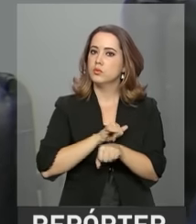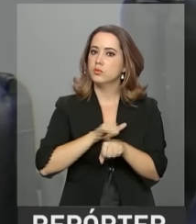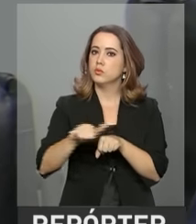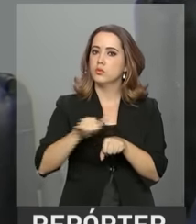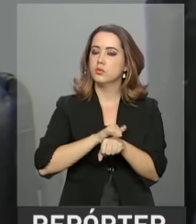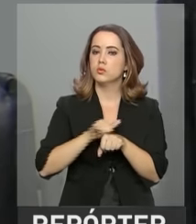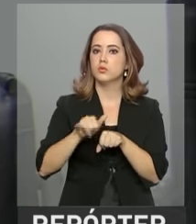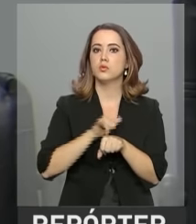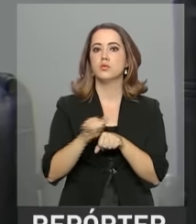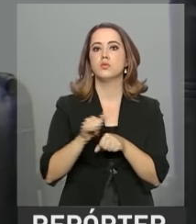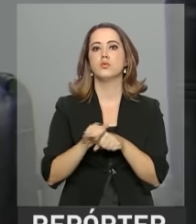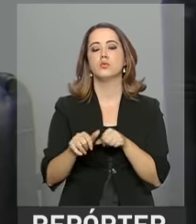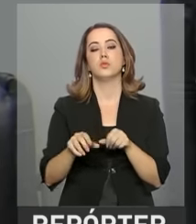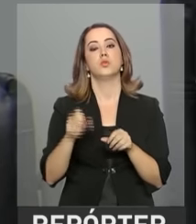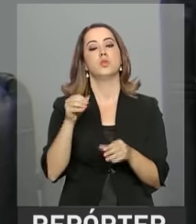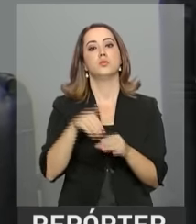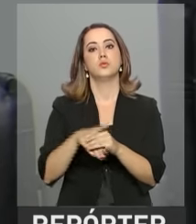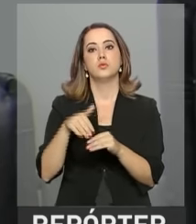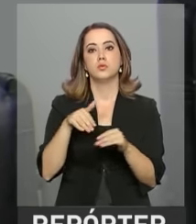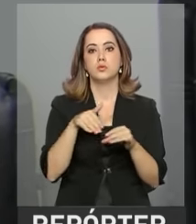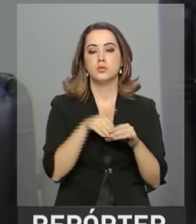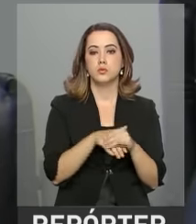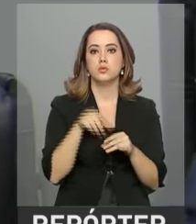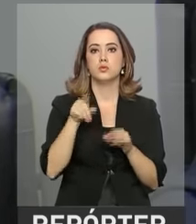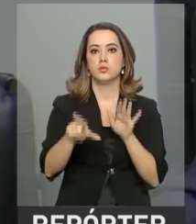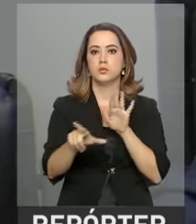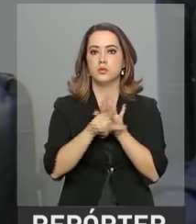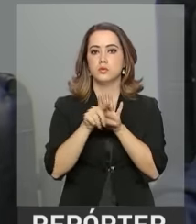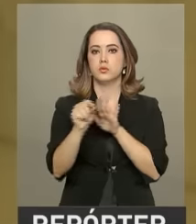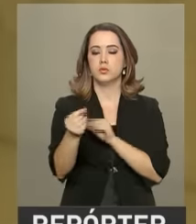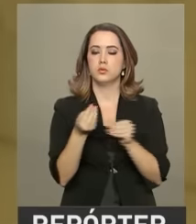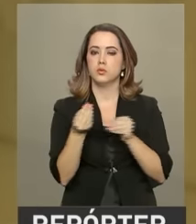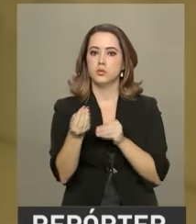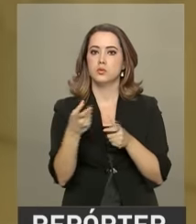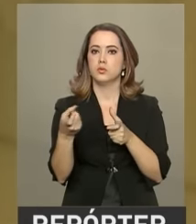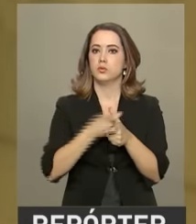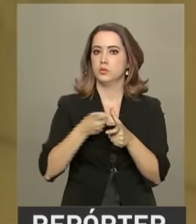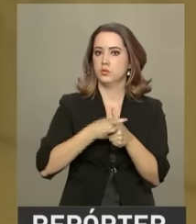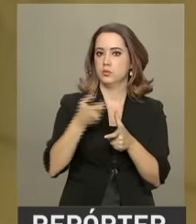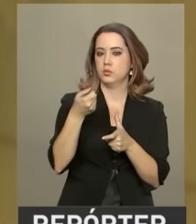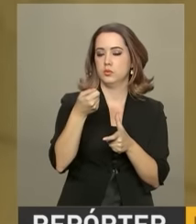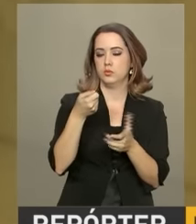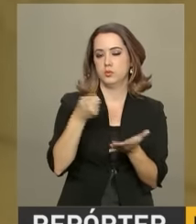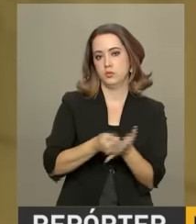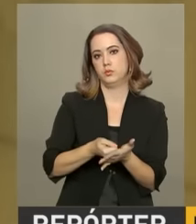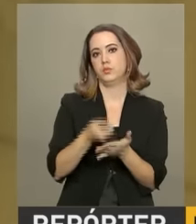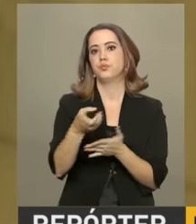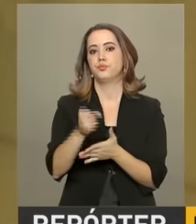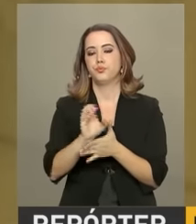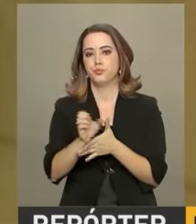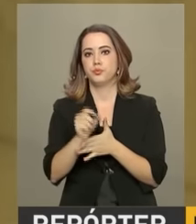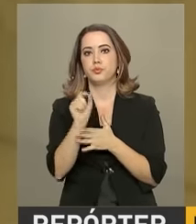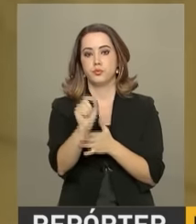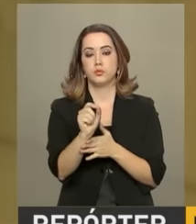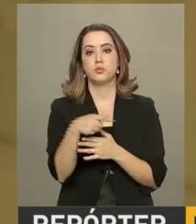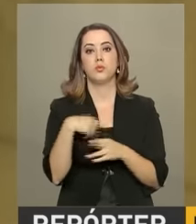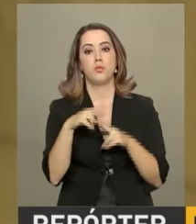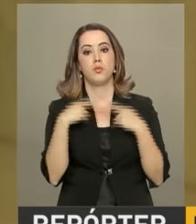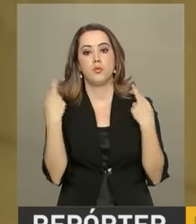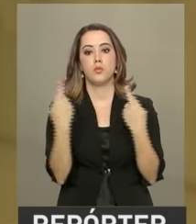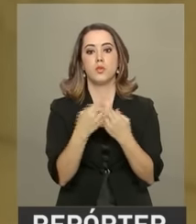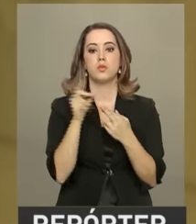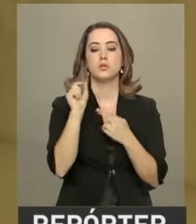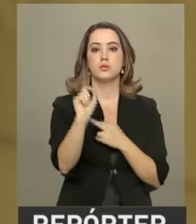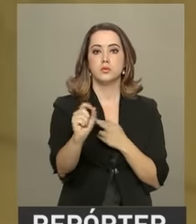do projeto de lei que renegocia a dívida dos estados com a União. Em reunião no Palácio do Planalto, nesta segunda-feira, ficou definido